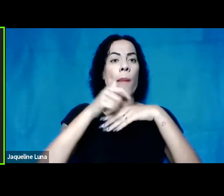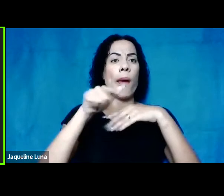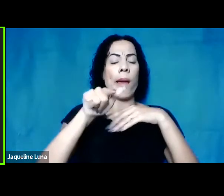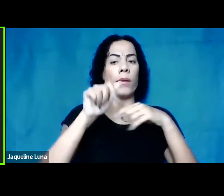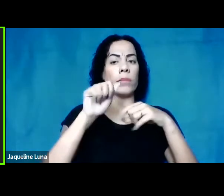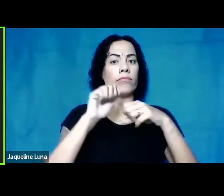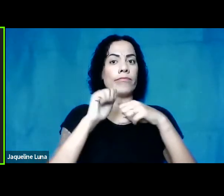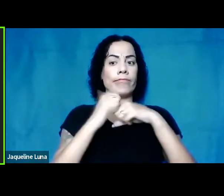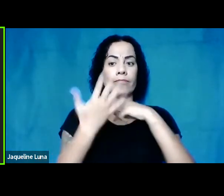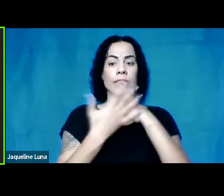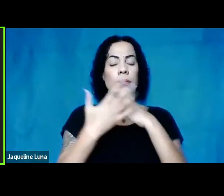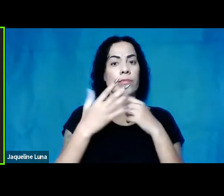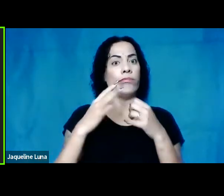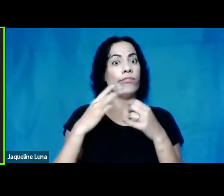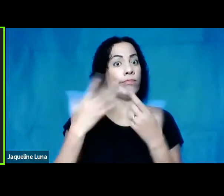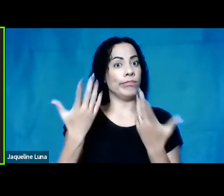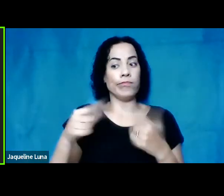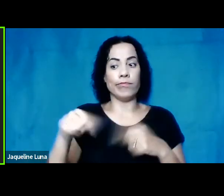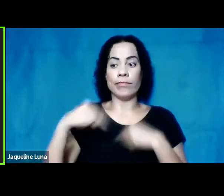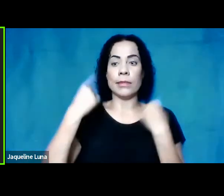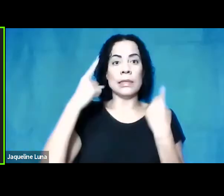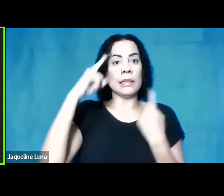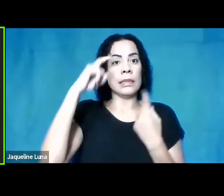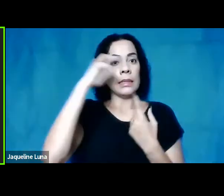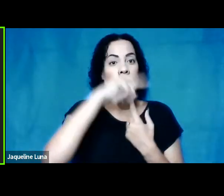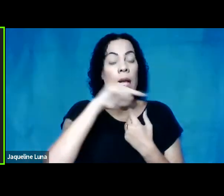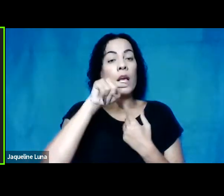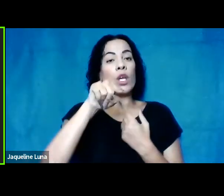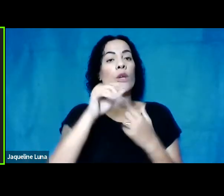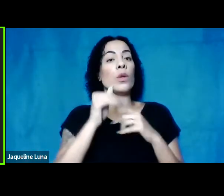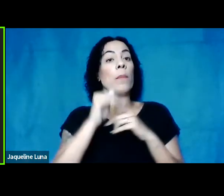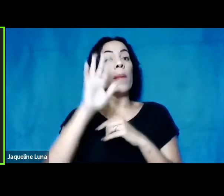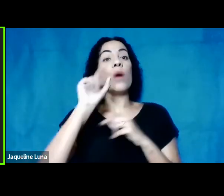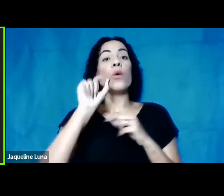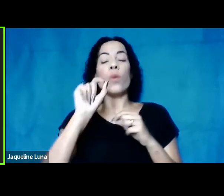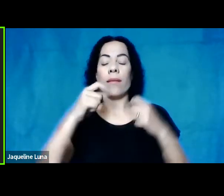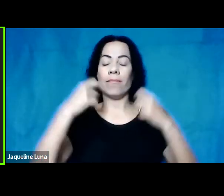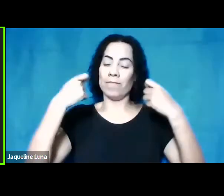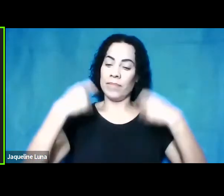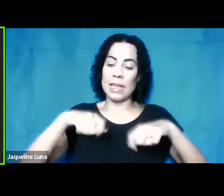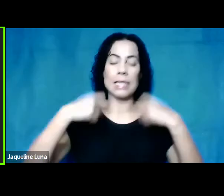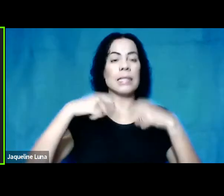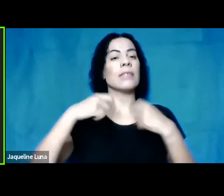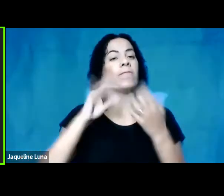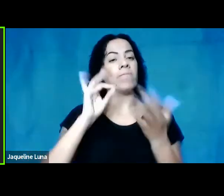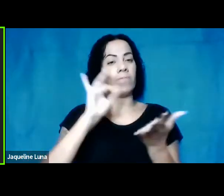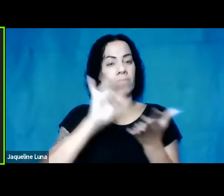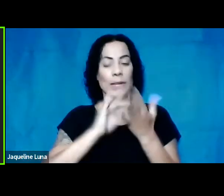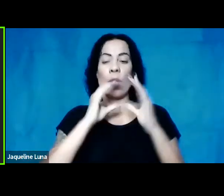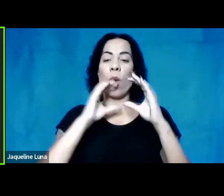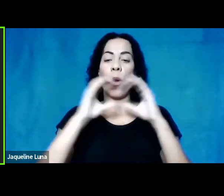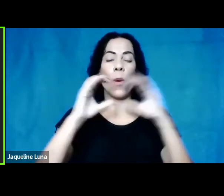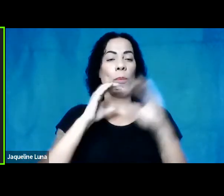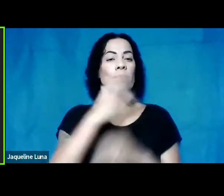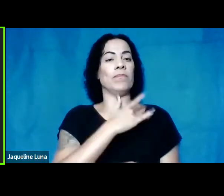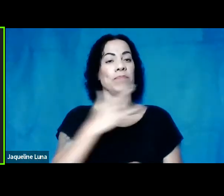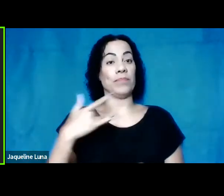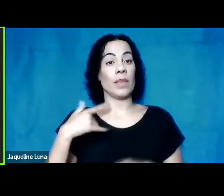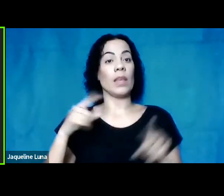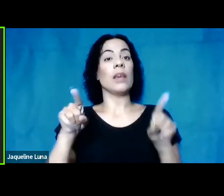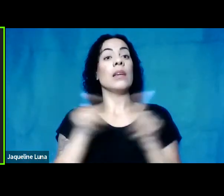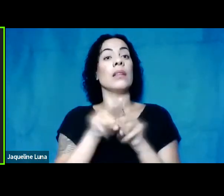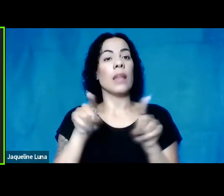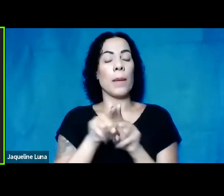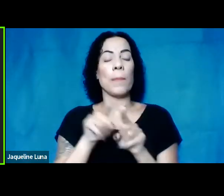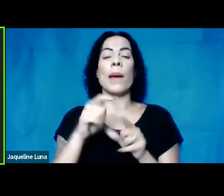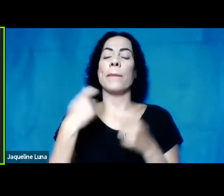Covid, e tudo isso só tem reforçado, né, a centralidade da comunicação e da informação para a saúde, e o quanto garantir o acesso à informação